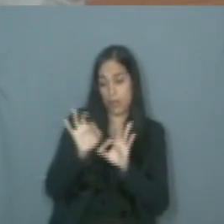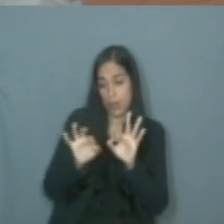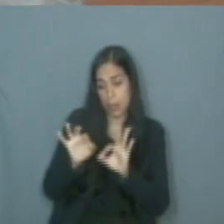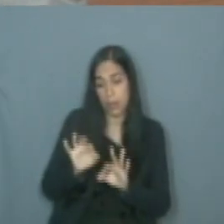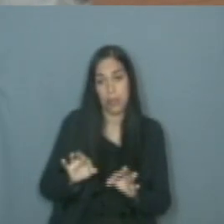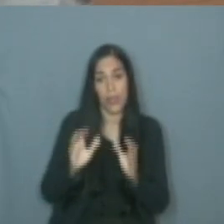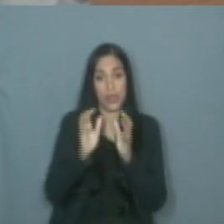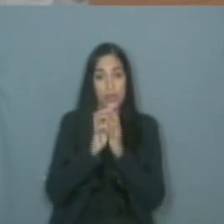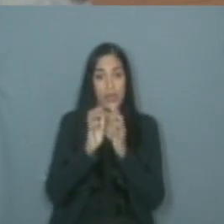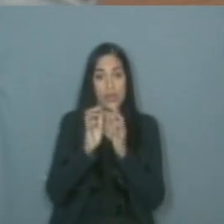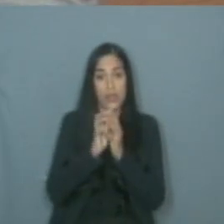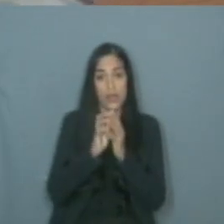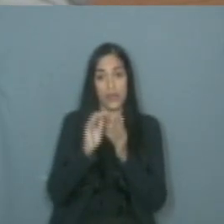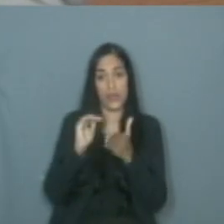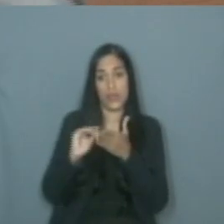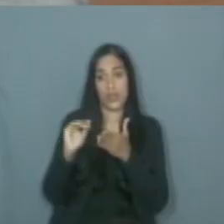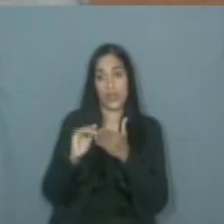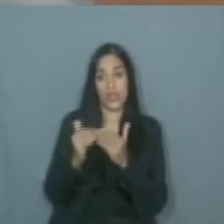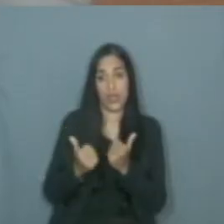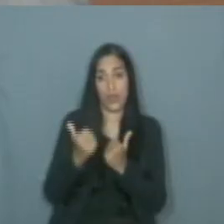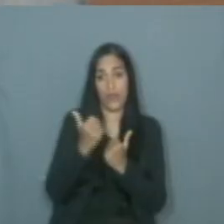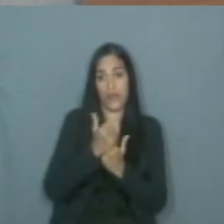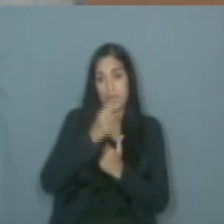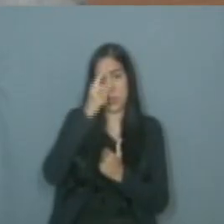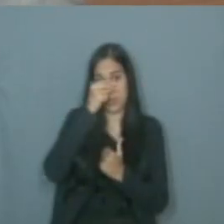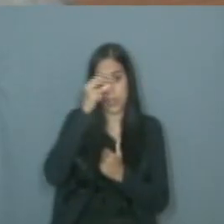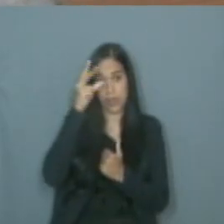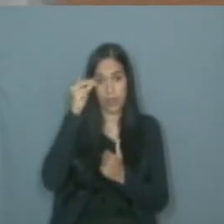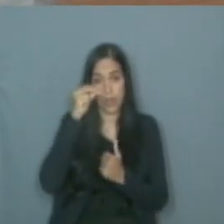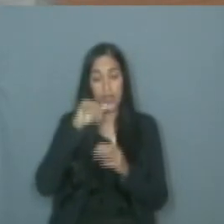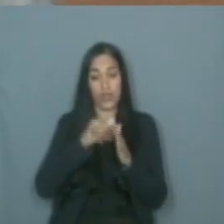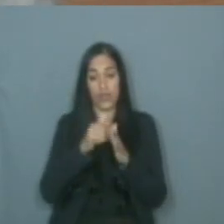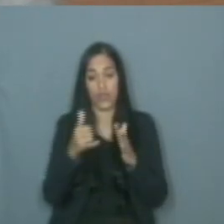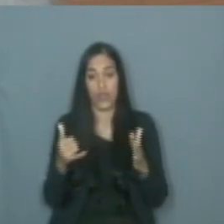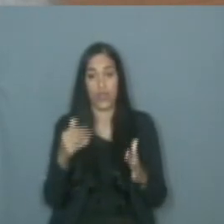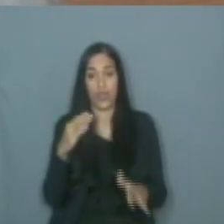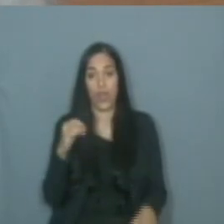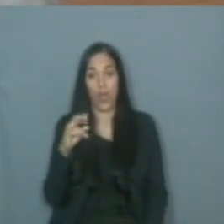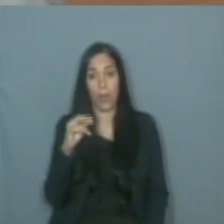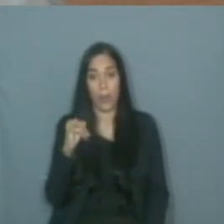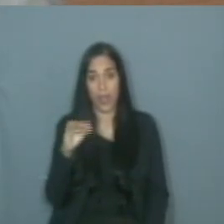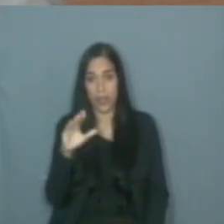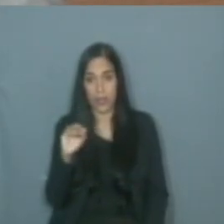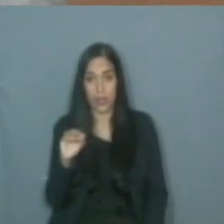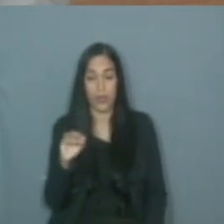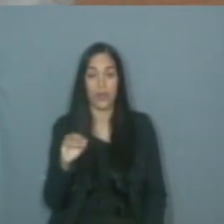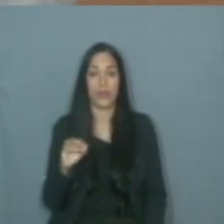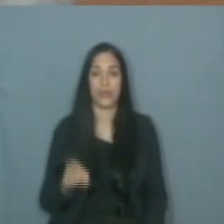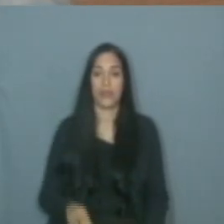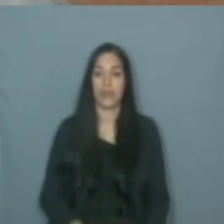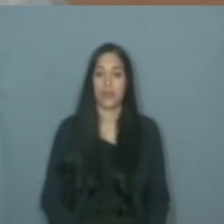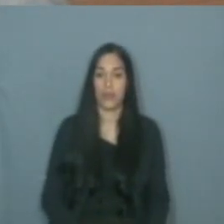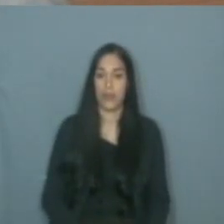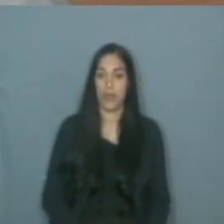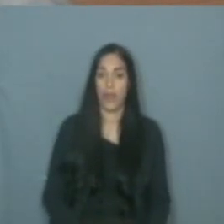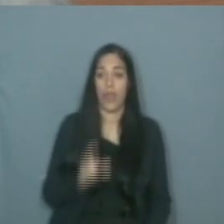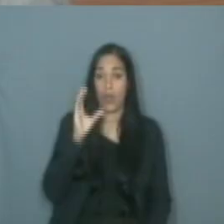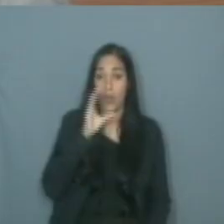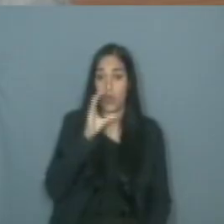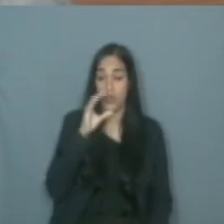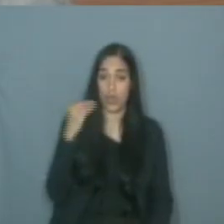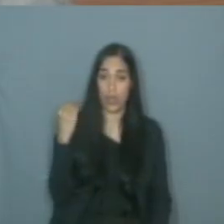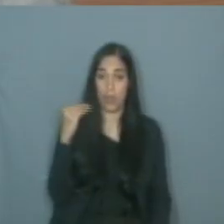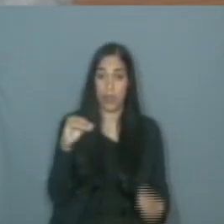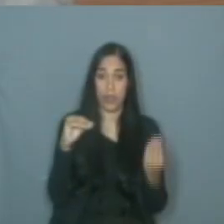que o secretário é o vice-prefeito, que está numa página inteira do Jornal do Comércio, para que seja providenciada a instalação de